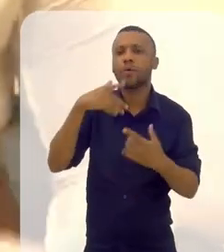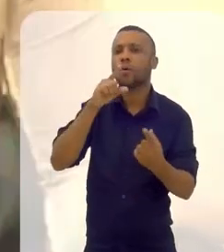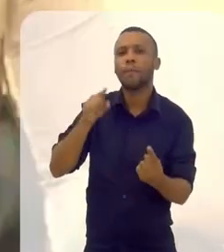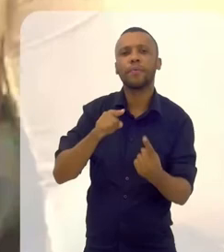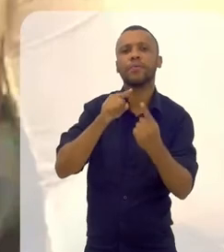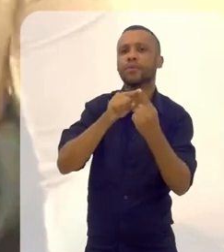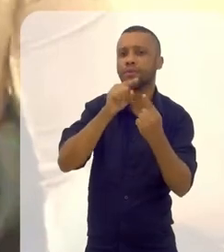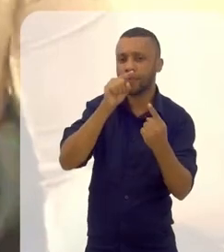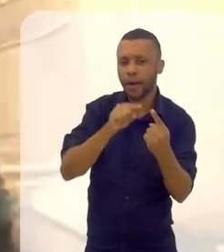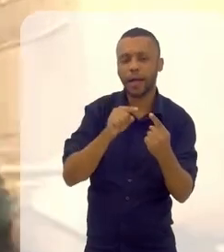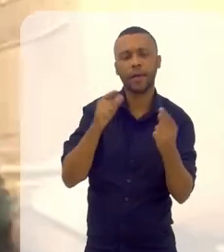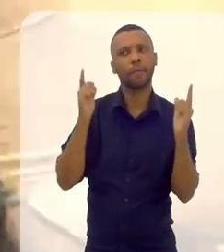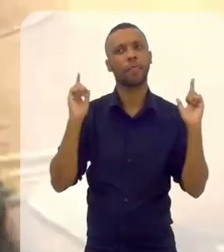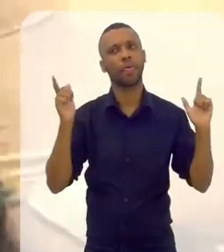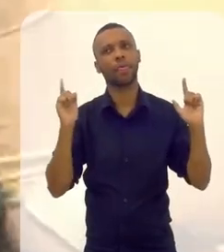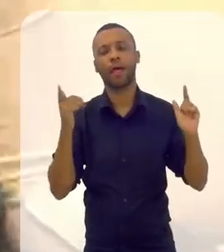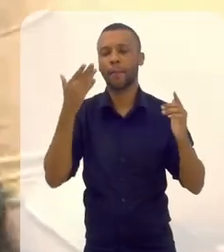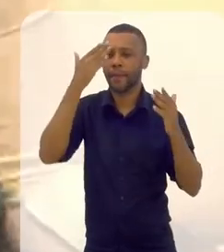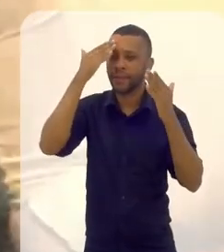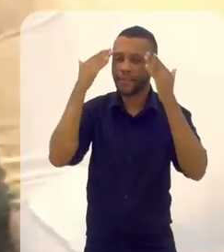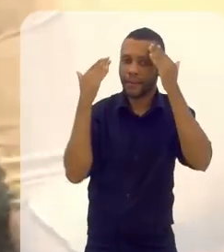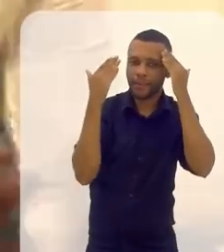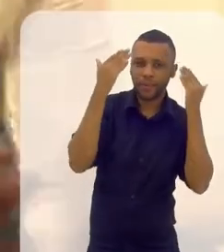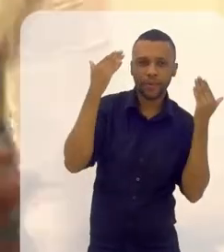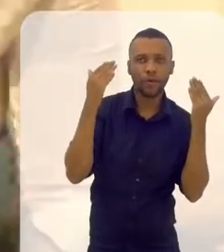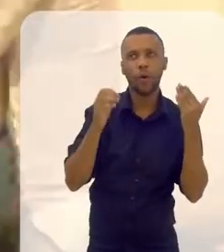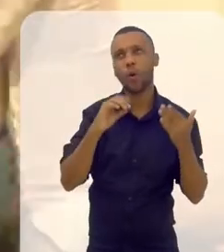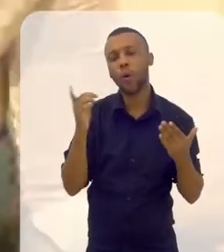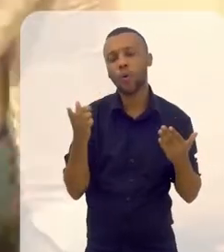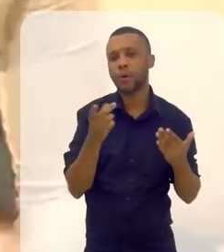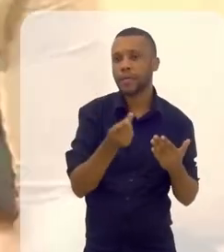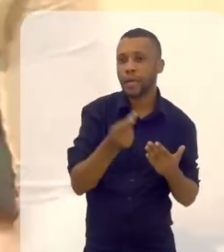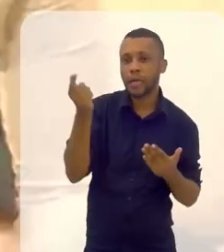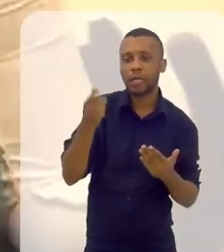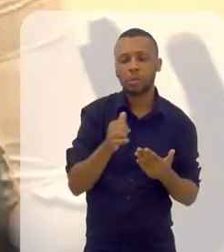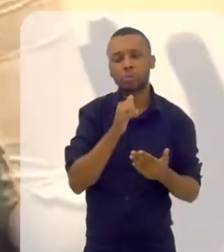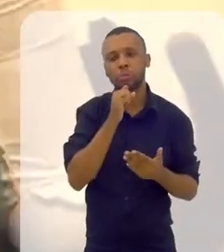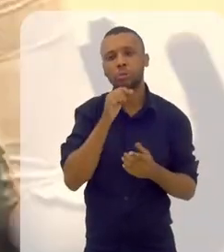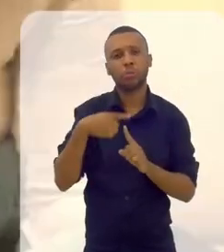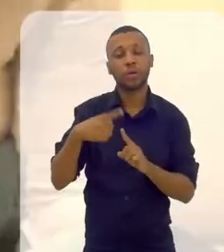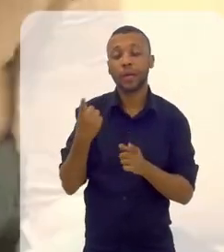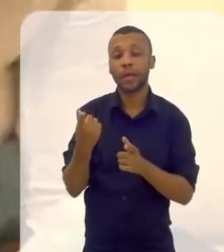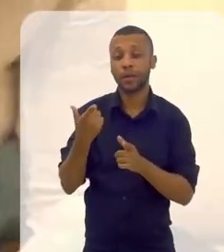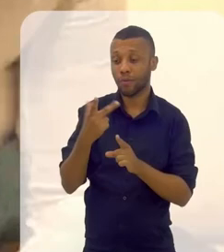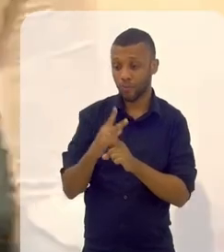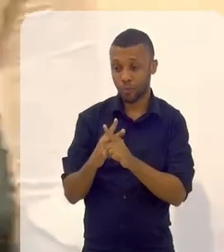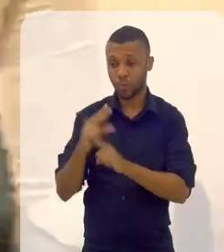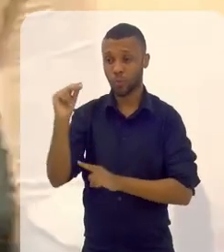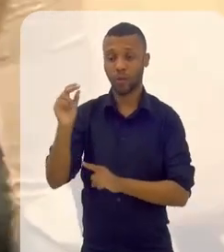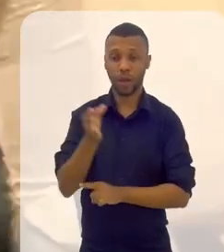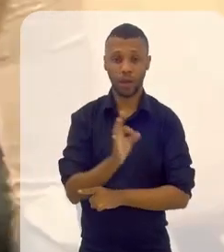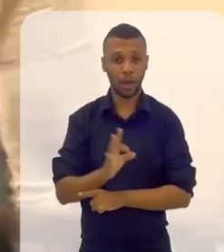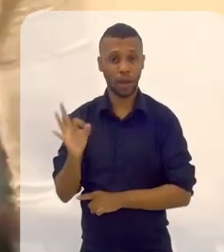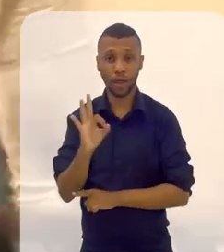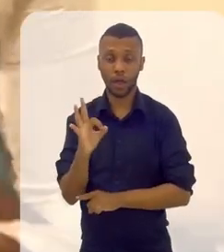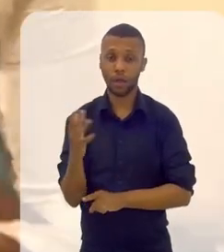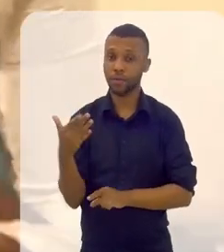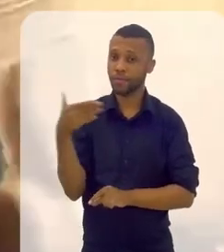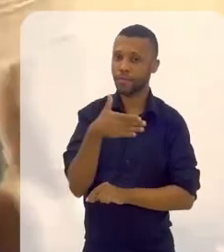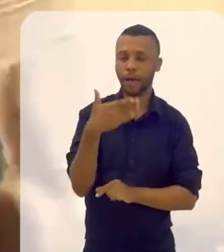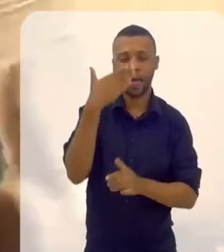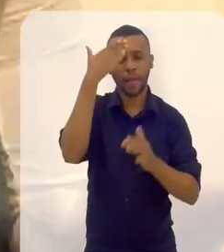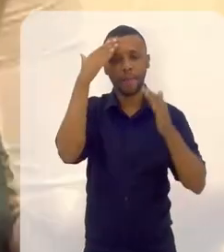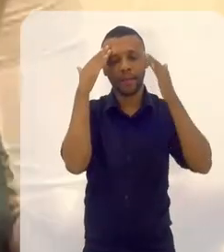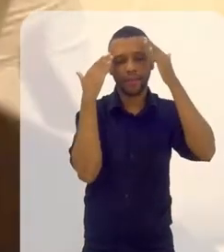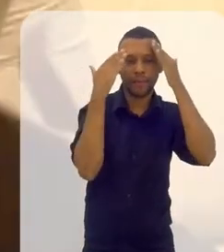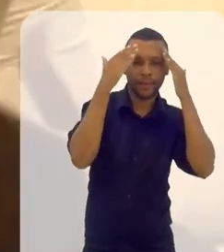objetivo. Se o meu objetivo era me divertir ali, não era para eu sair dali triste, porque eu não ganhei o primeiro lugar, ou o segundo, eu tinha que me divertir.